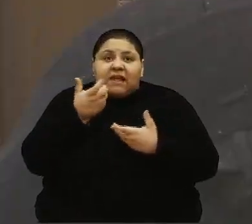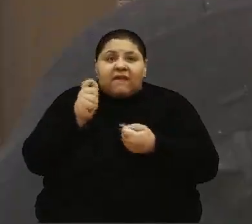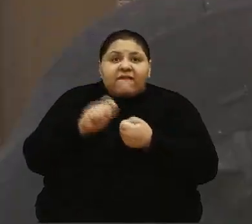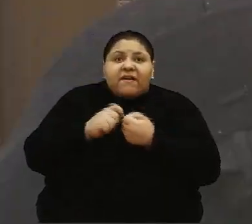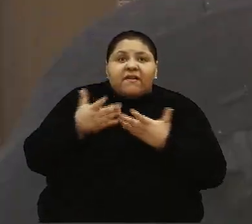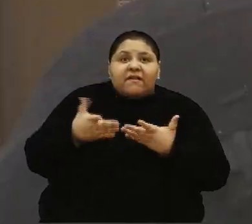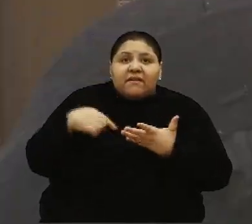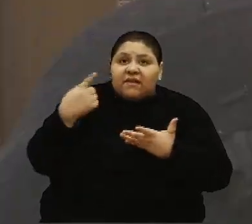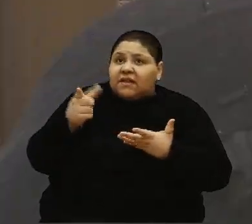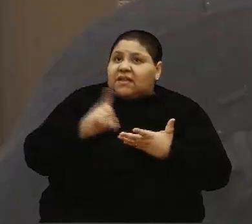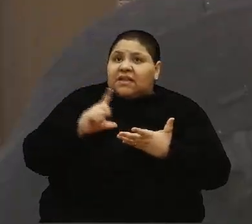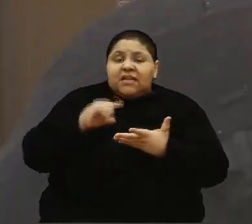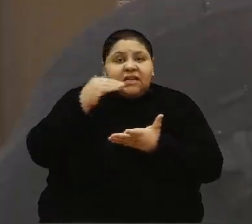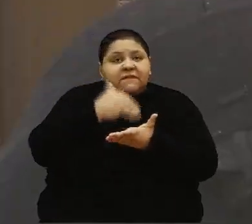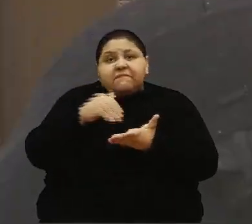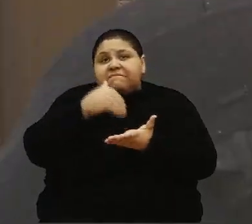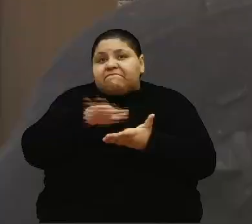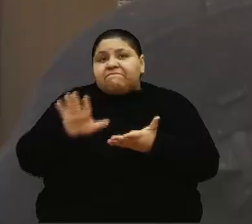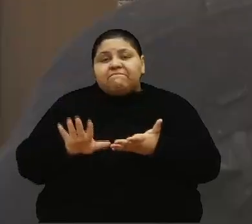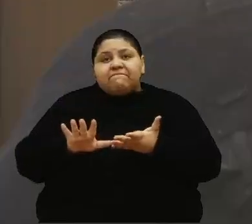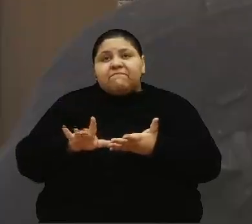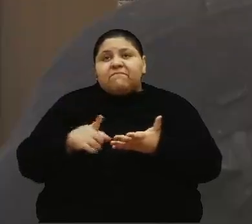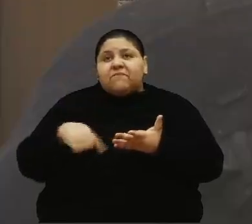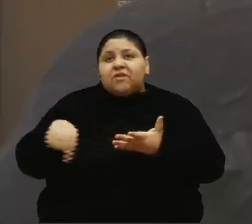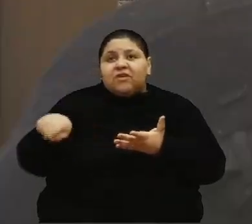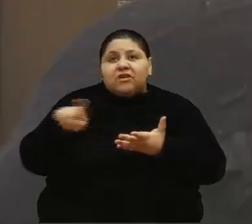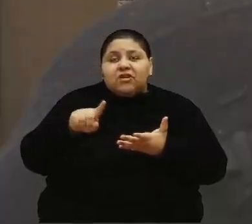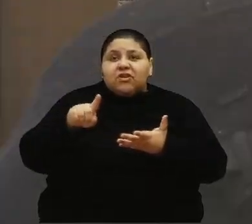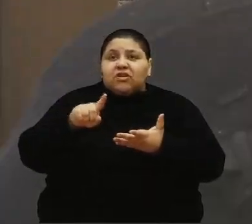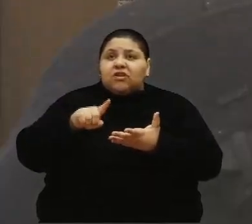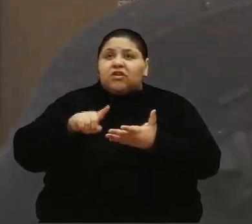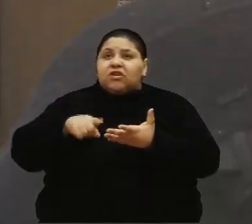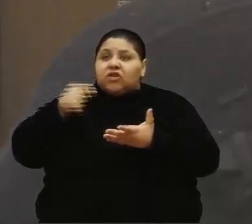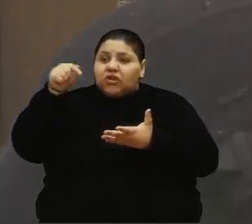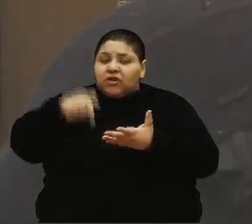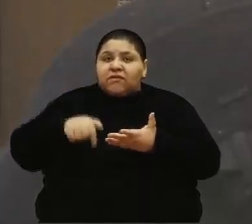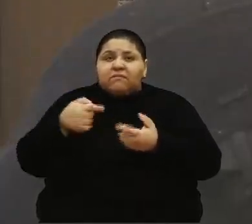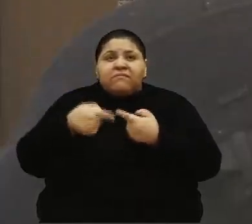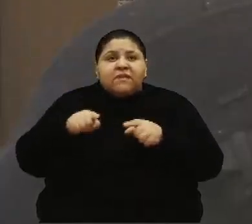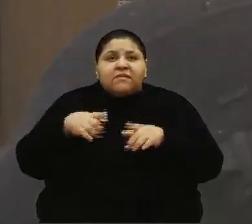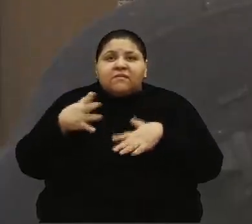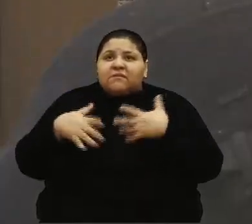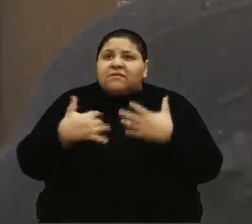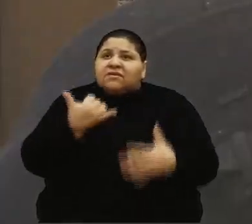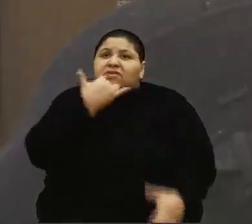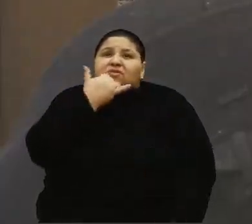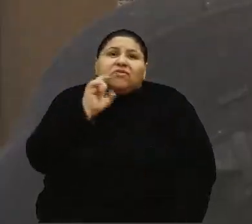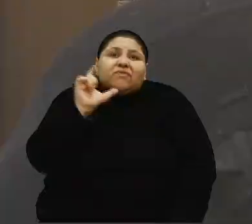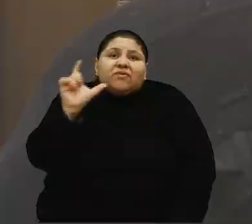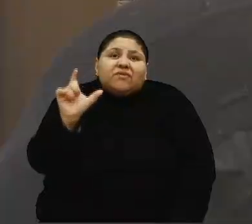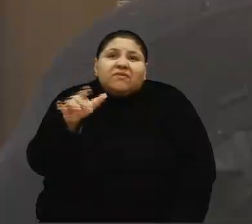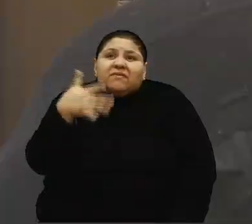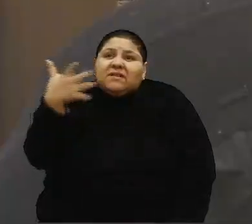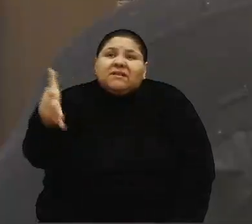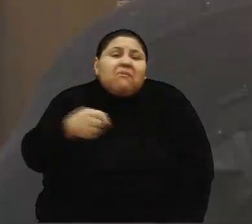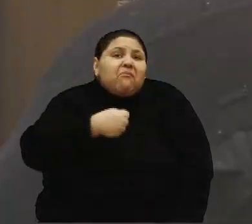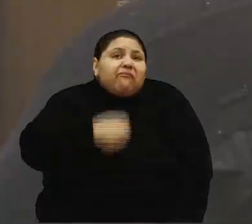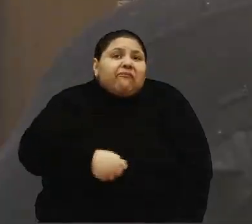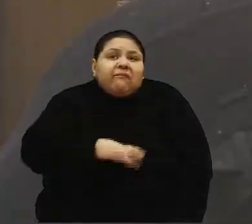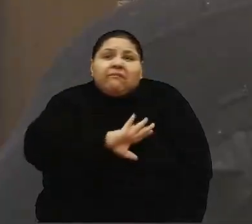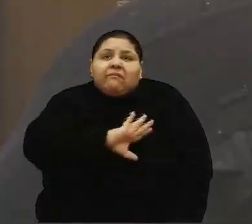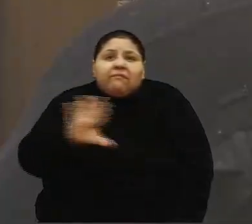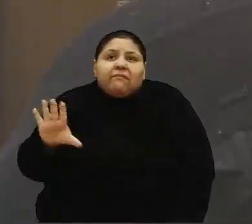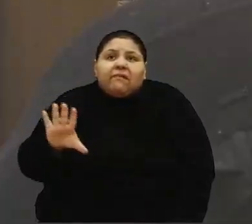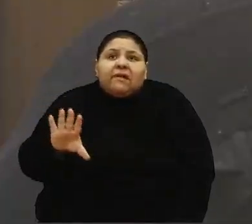né? E a gente tem secretários que a gente está colocando todos os dias aqui, mas, desculpa a expressão, eles estão cagando para a gente.